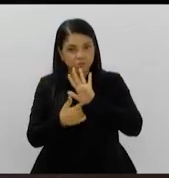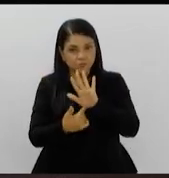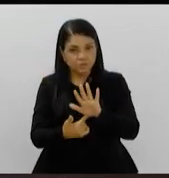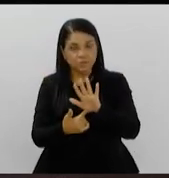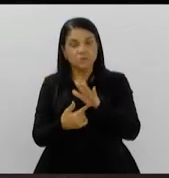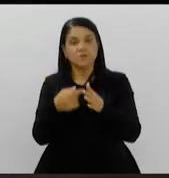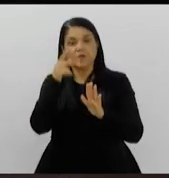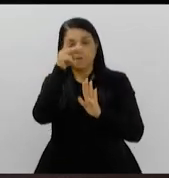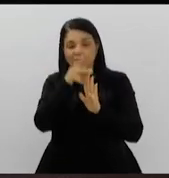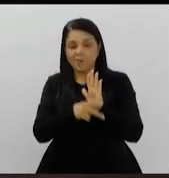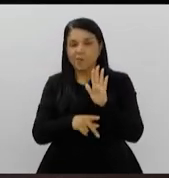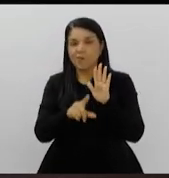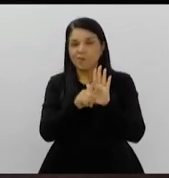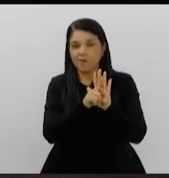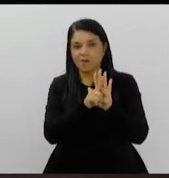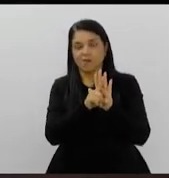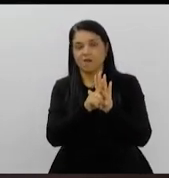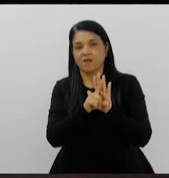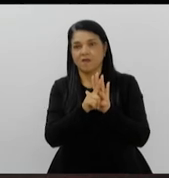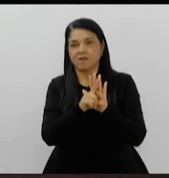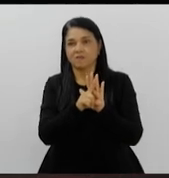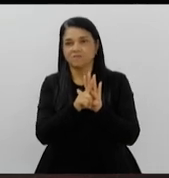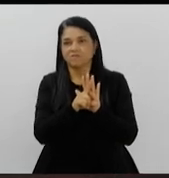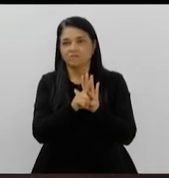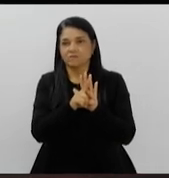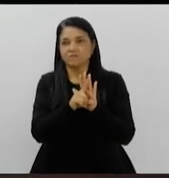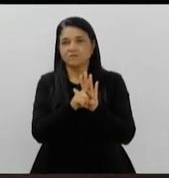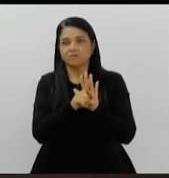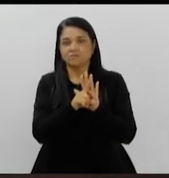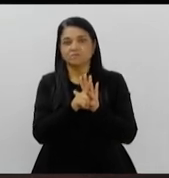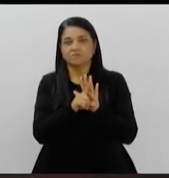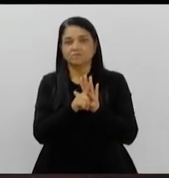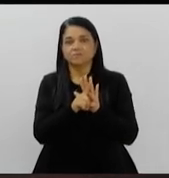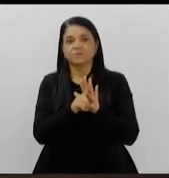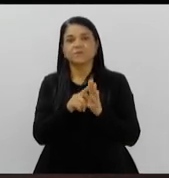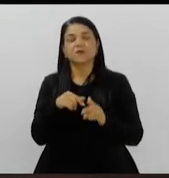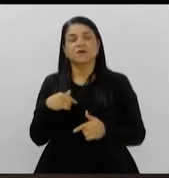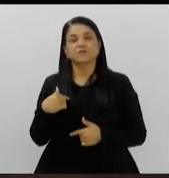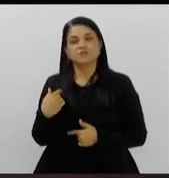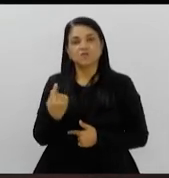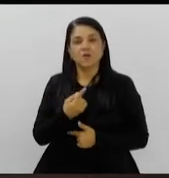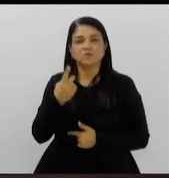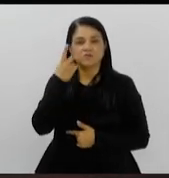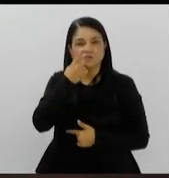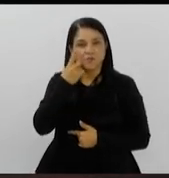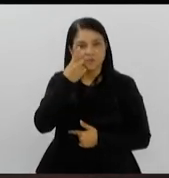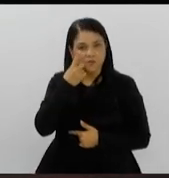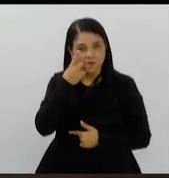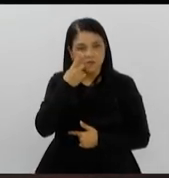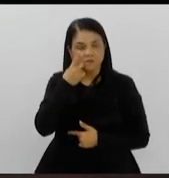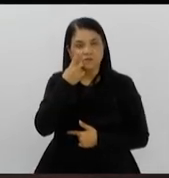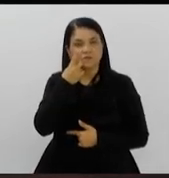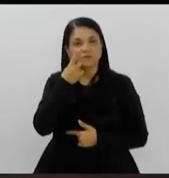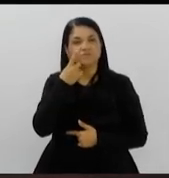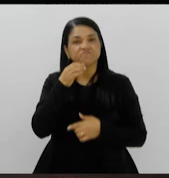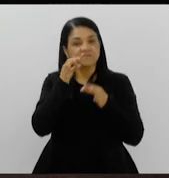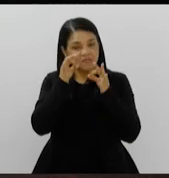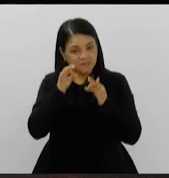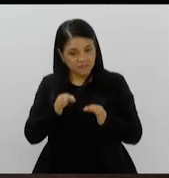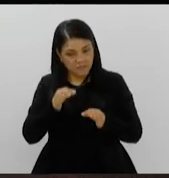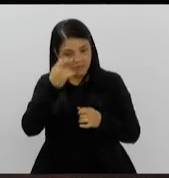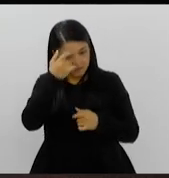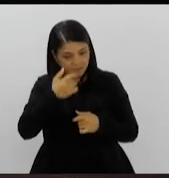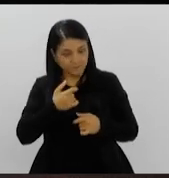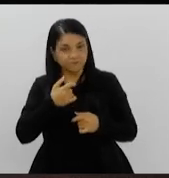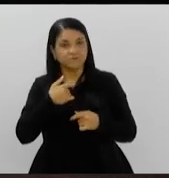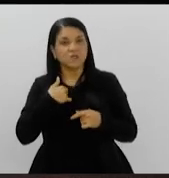apresento esse projeto de lei aos nossos nobres pares aqui desta casa, certa de poder